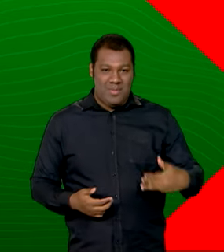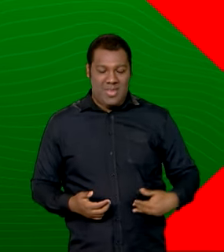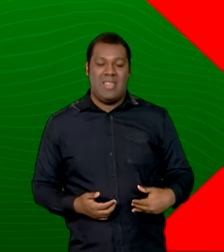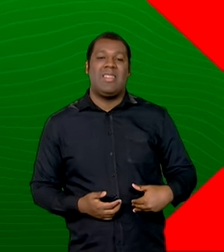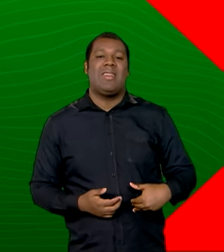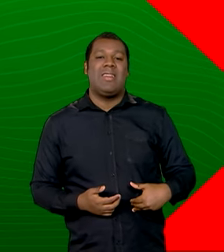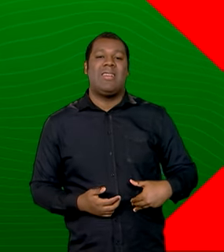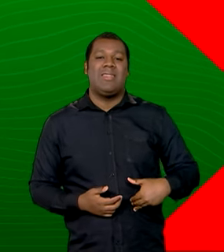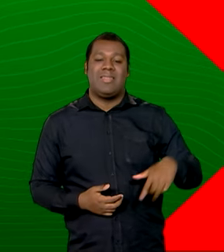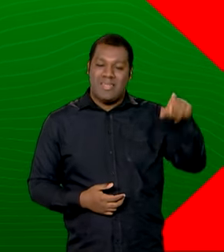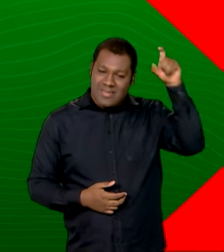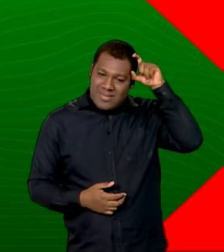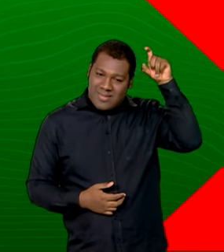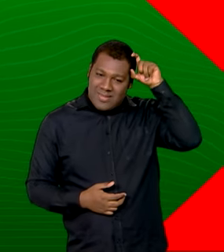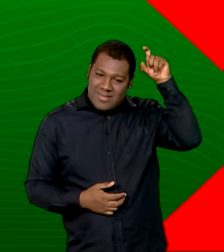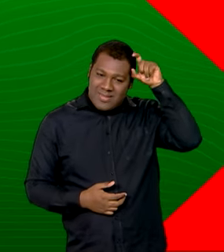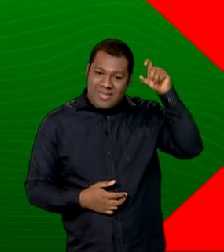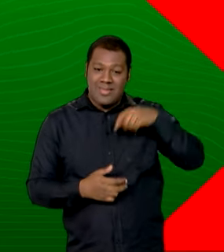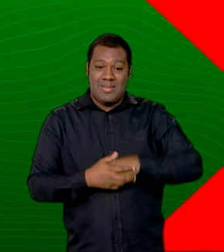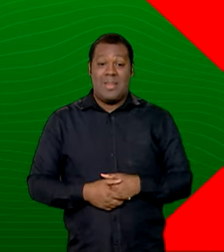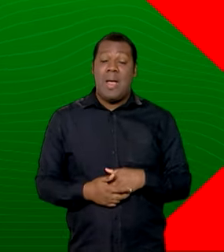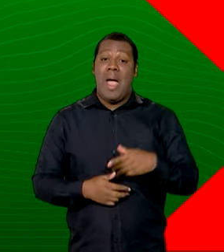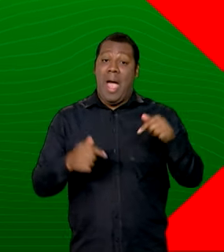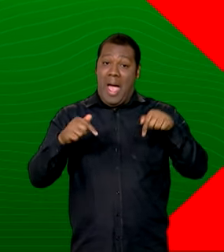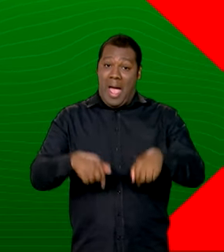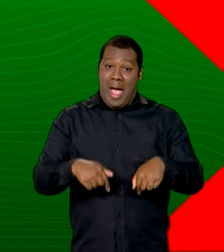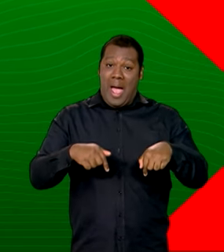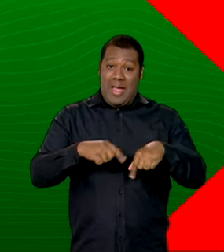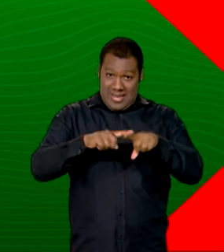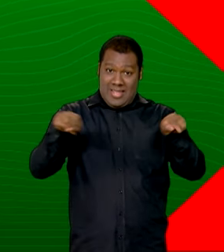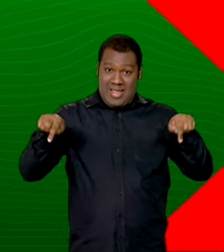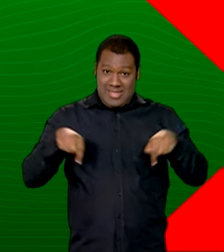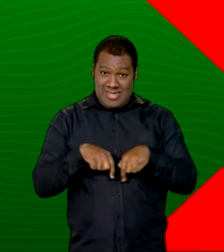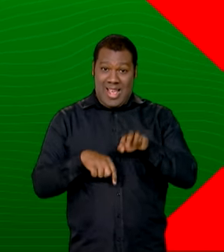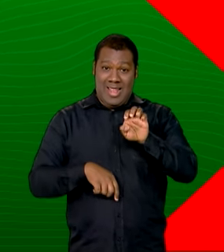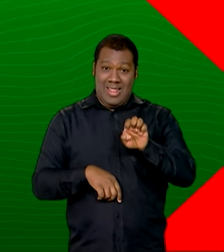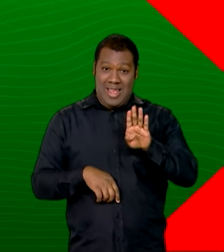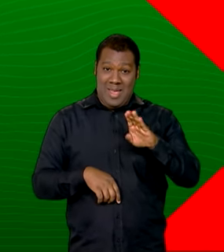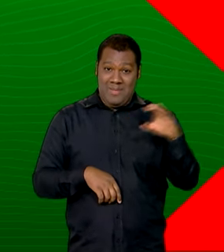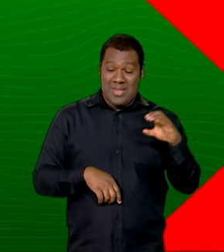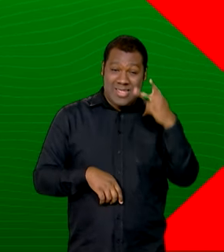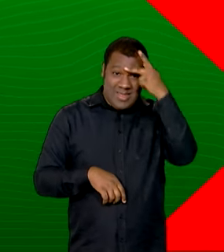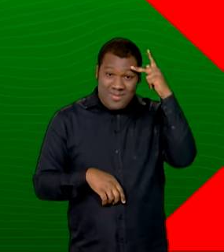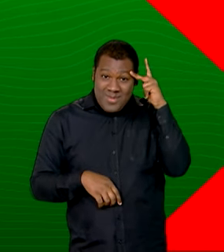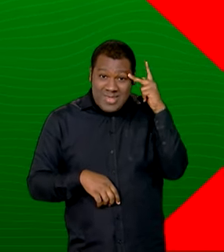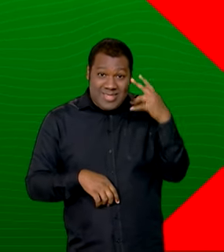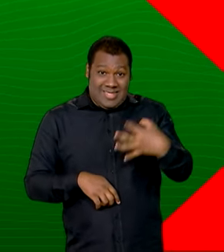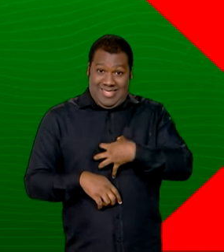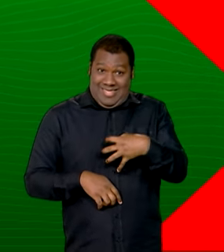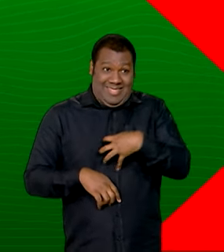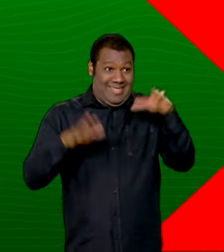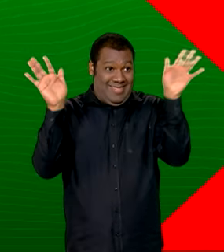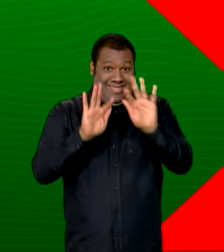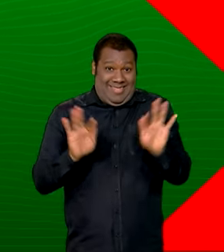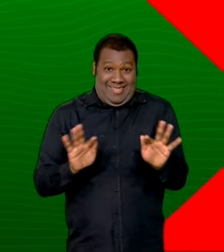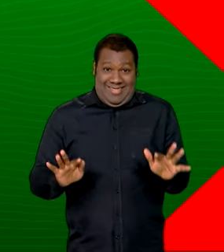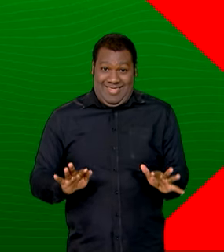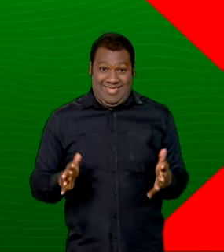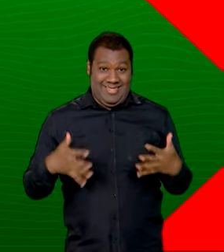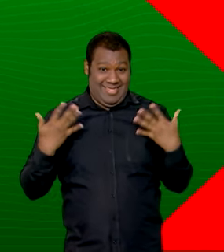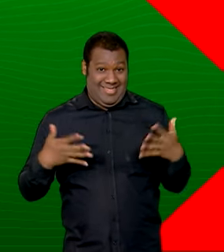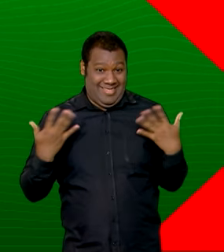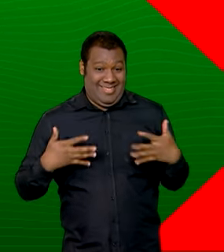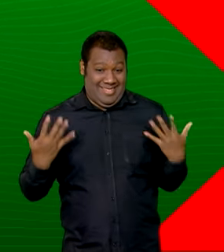diretamente estão vibrando aqui no estúdio e Jan Jan Oi Janete